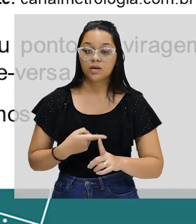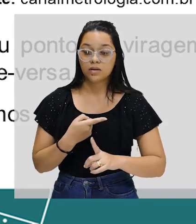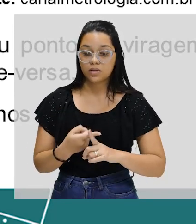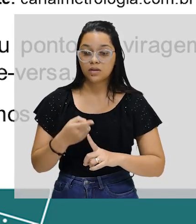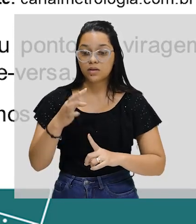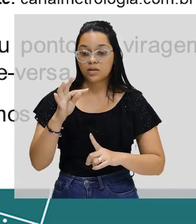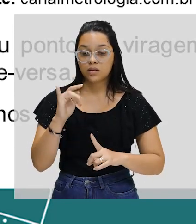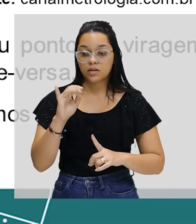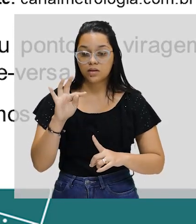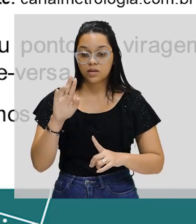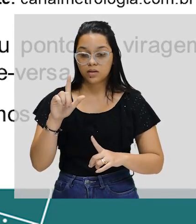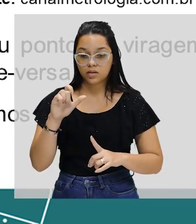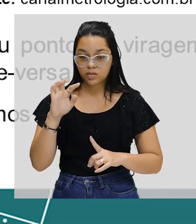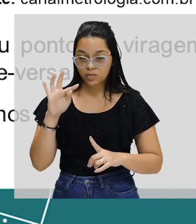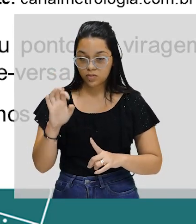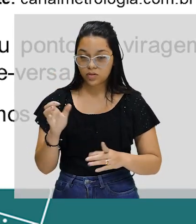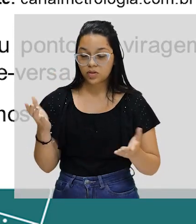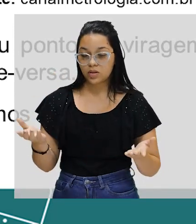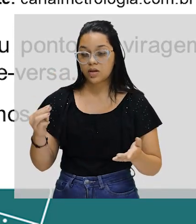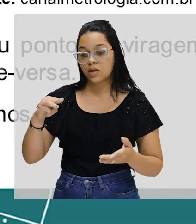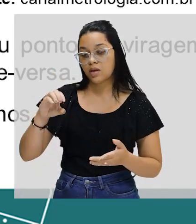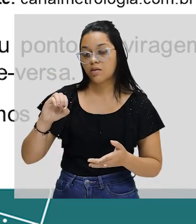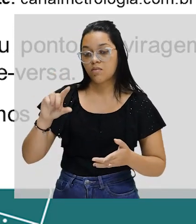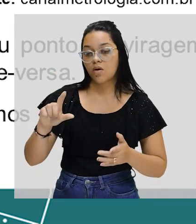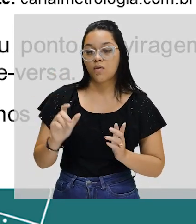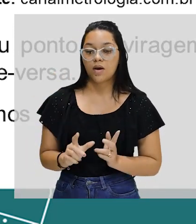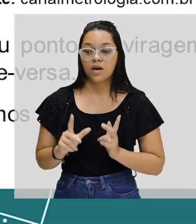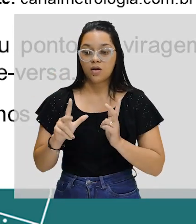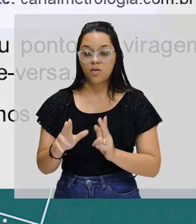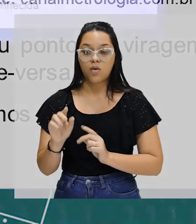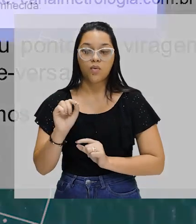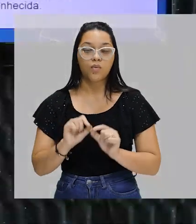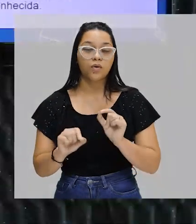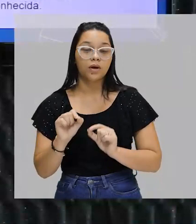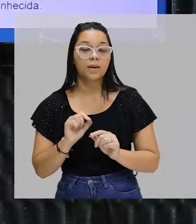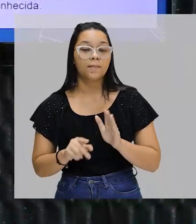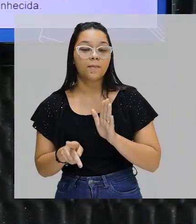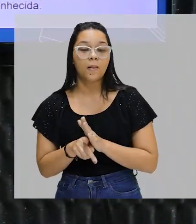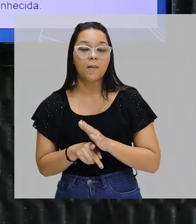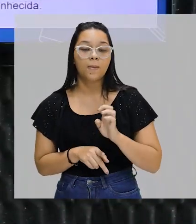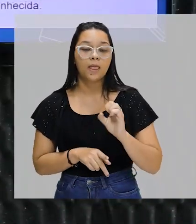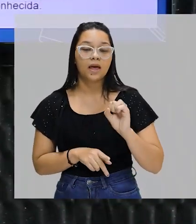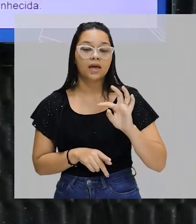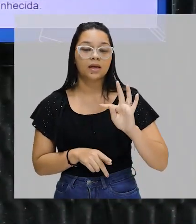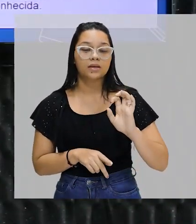de titulante em mol é igual à determinada pela proporção